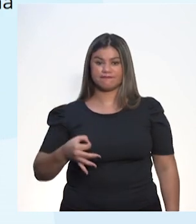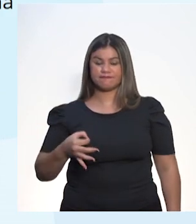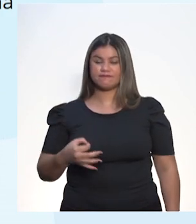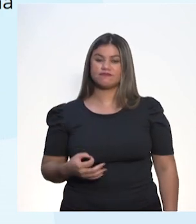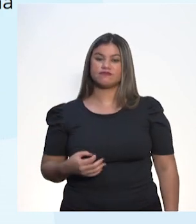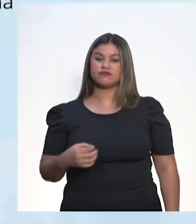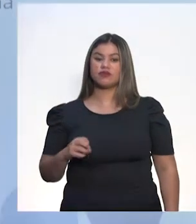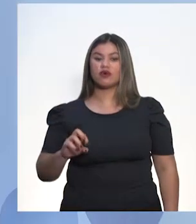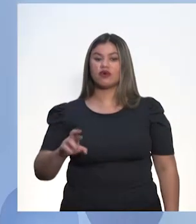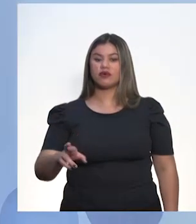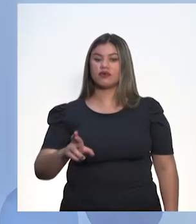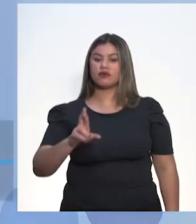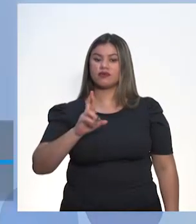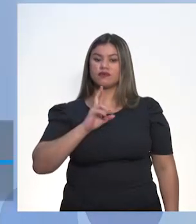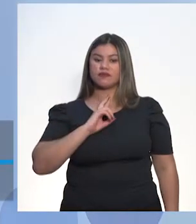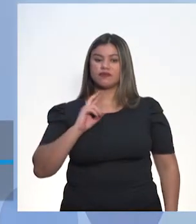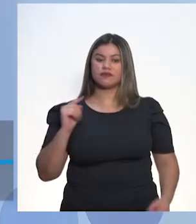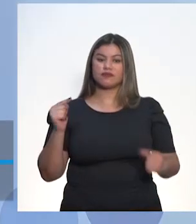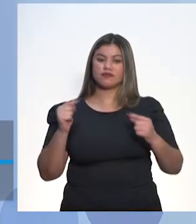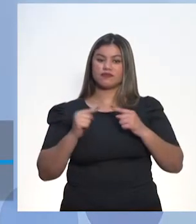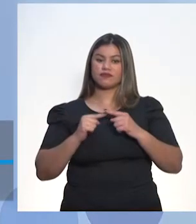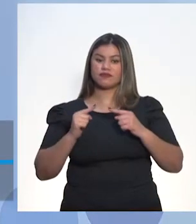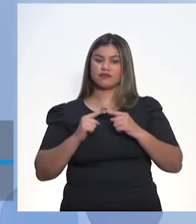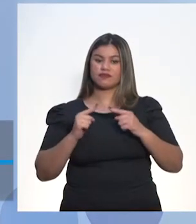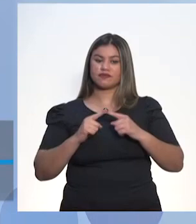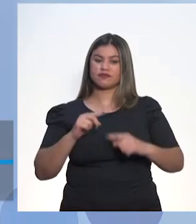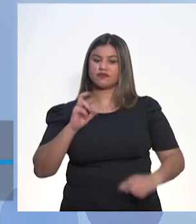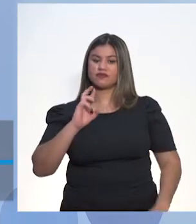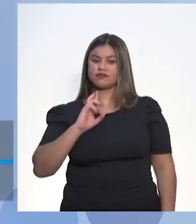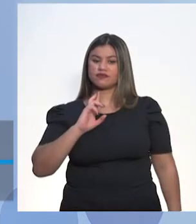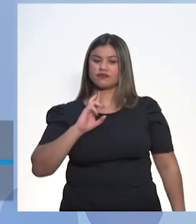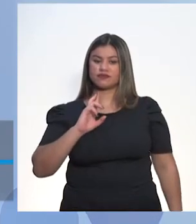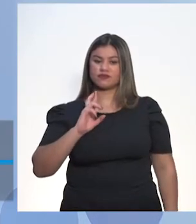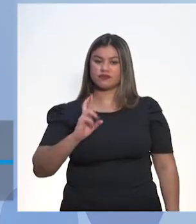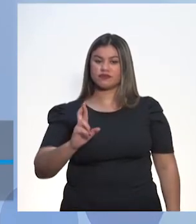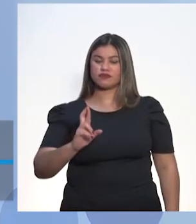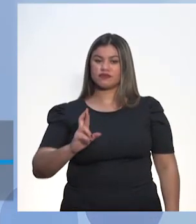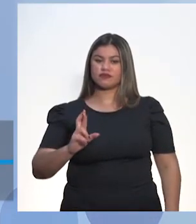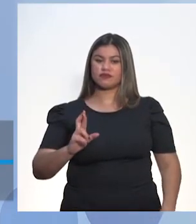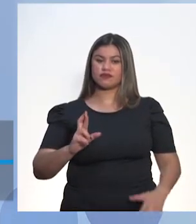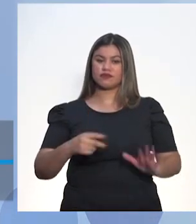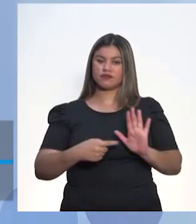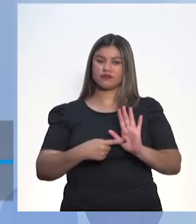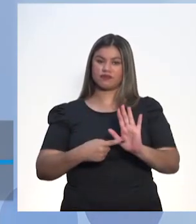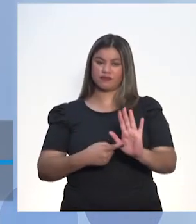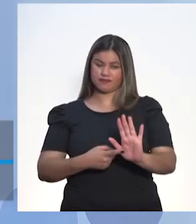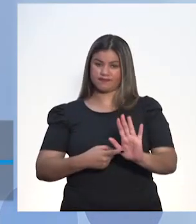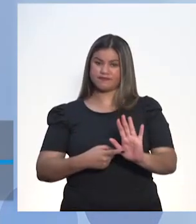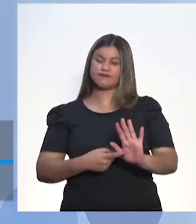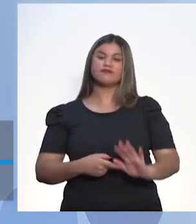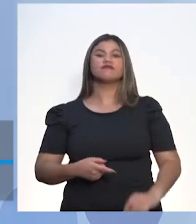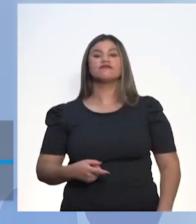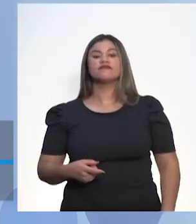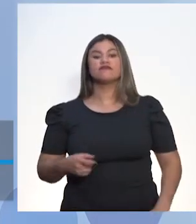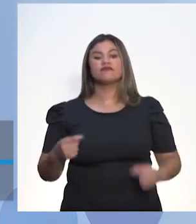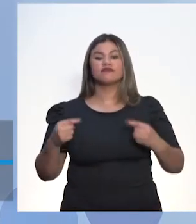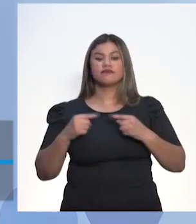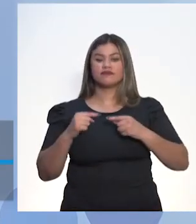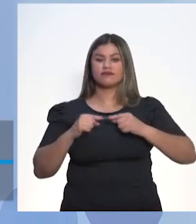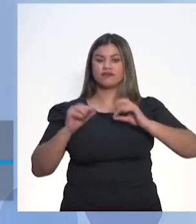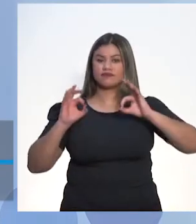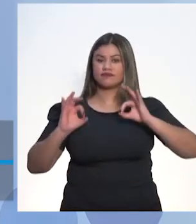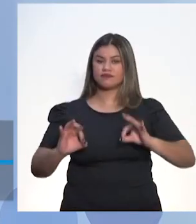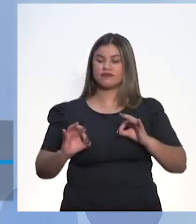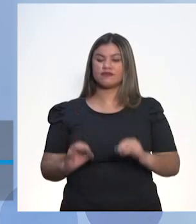O resultado do evento é igualzinho ao resultado do espaço amostral. Então, esse é o nosso evento